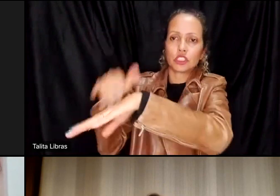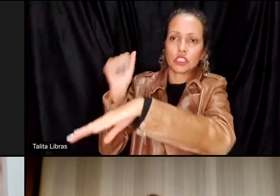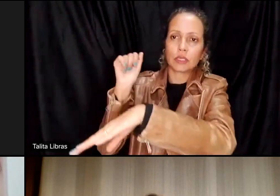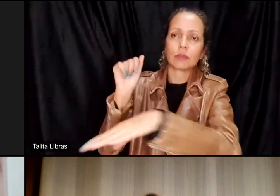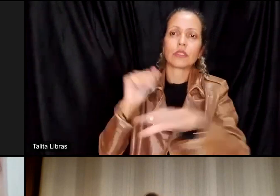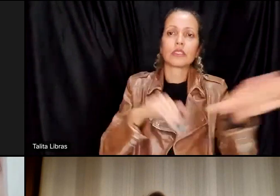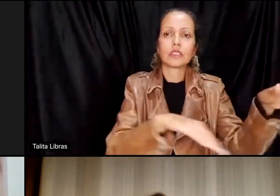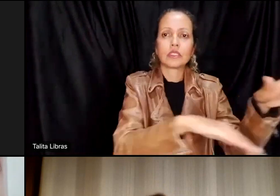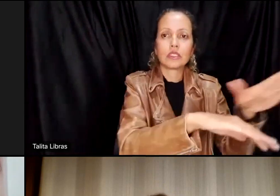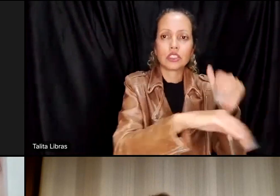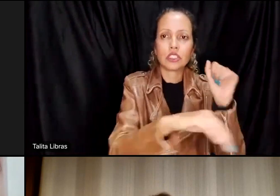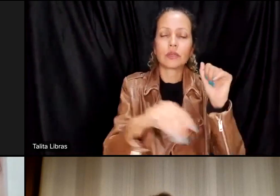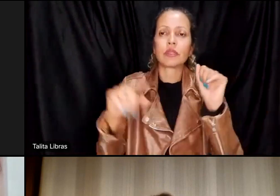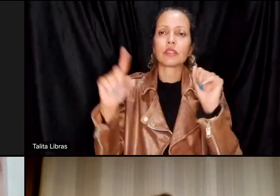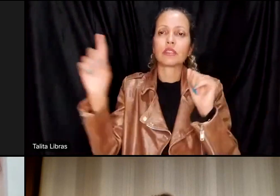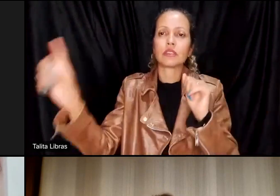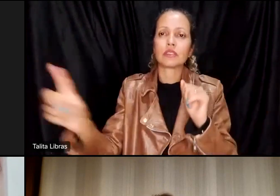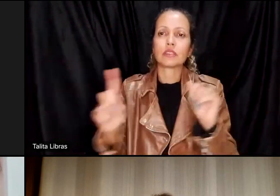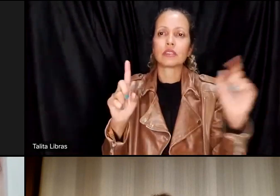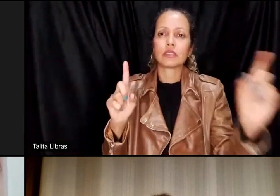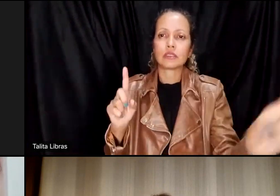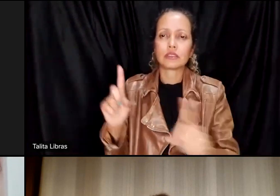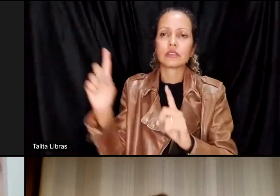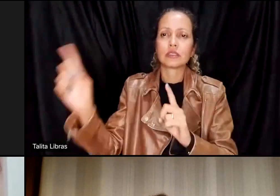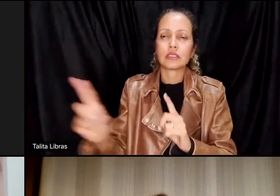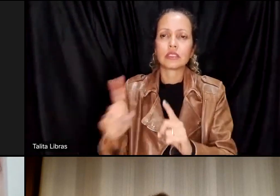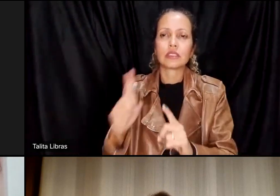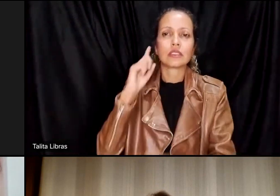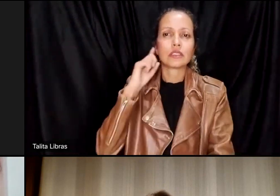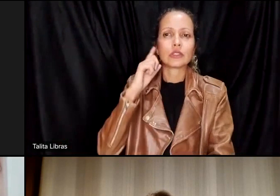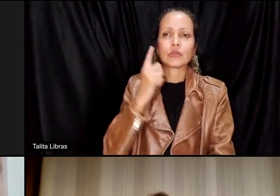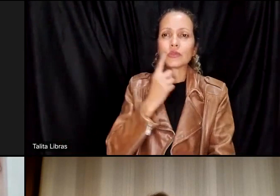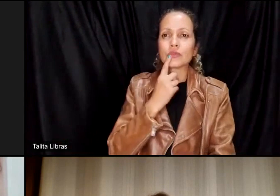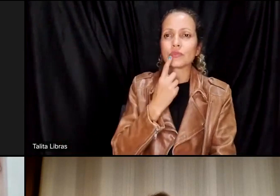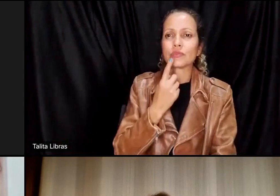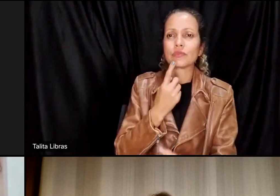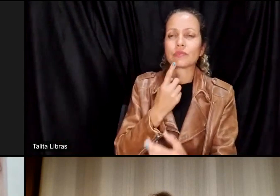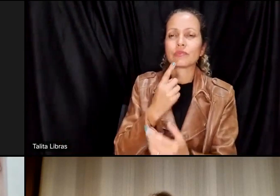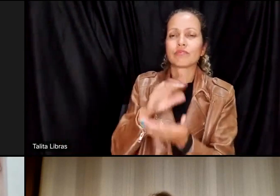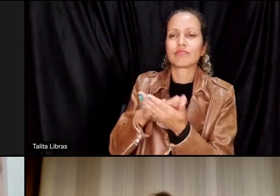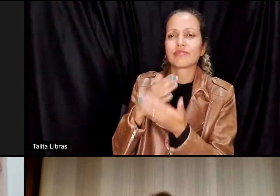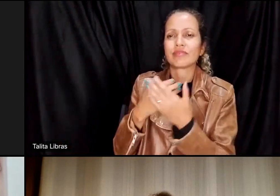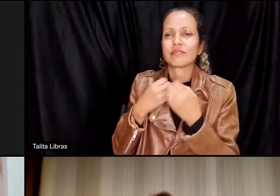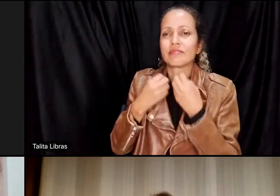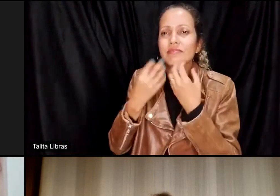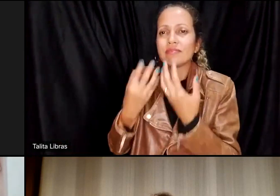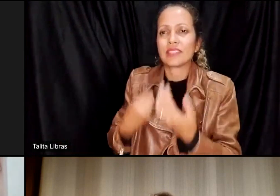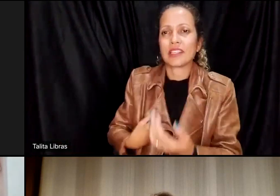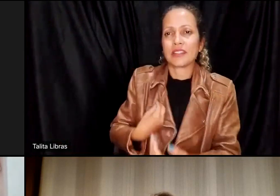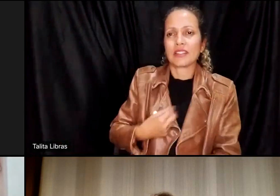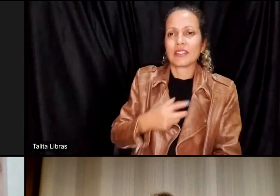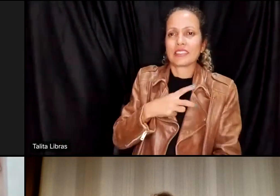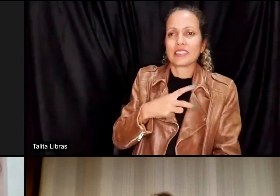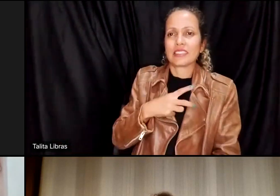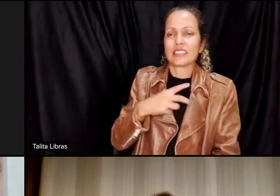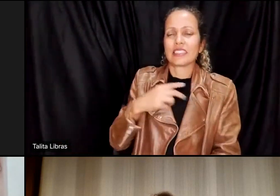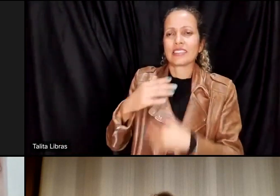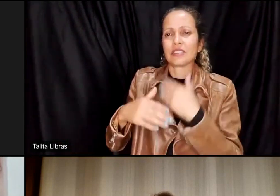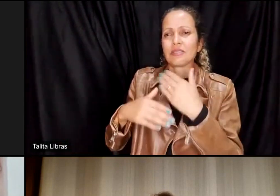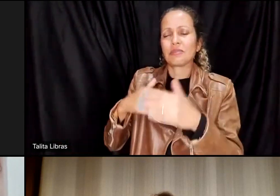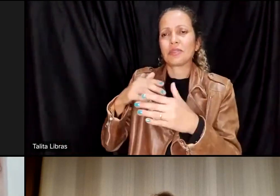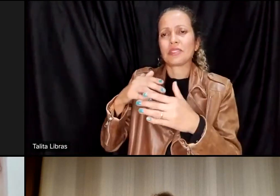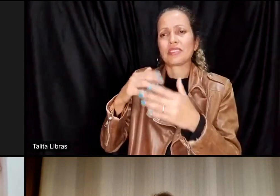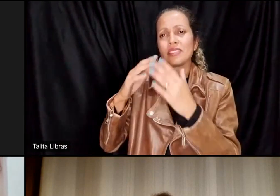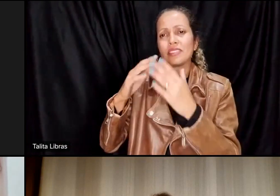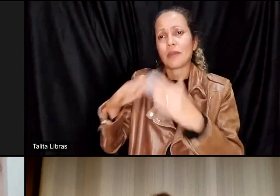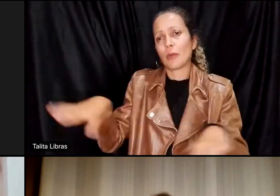depois, a moça acabou se separando, então, isso é muito importante. Outra coisa que é importante